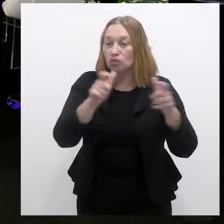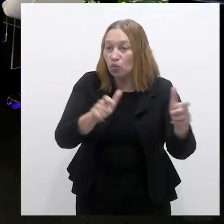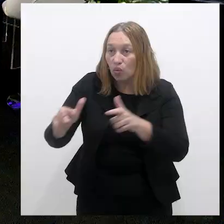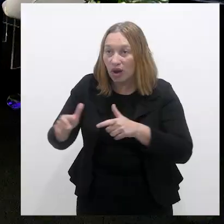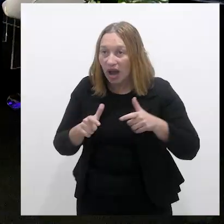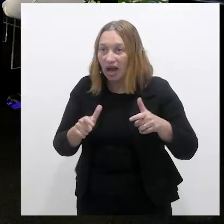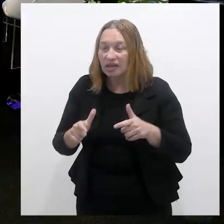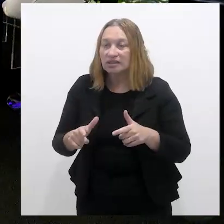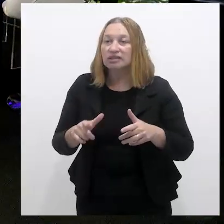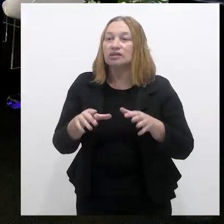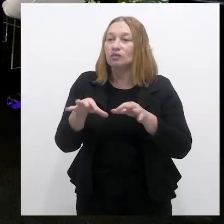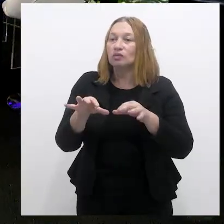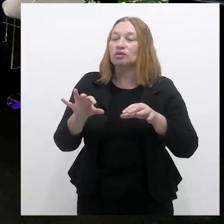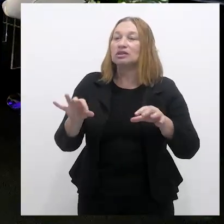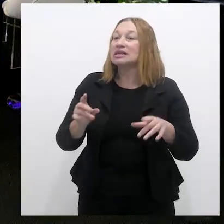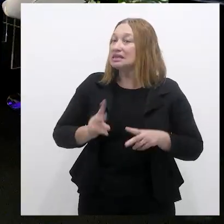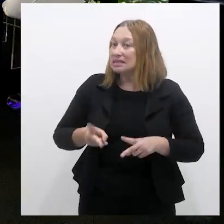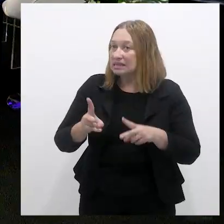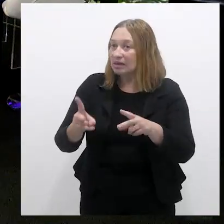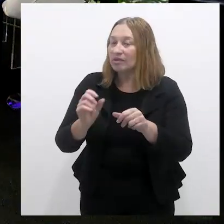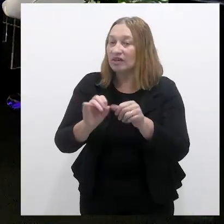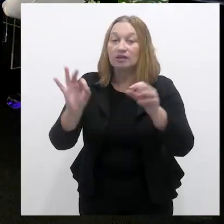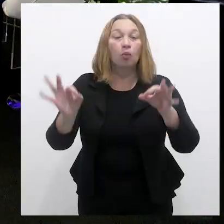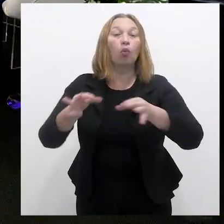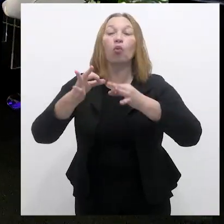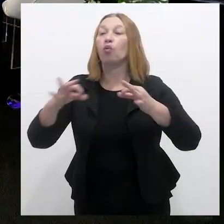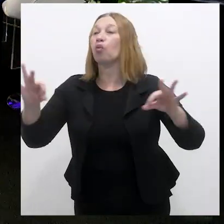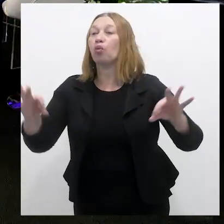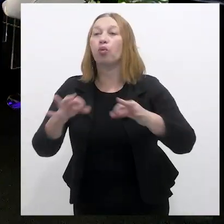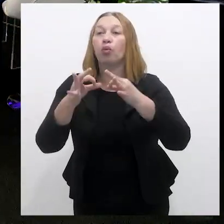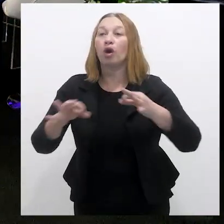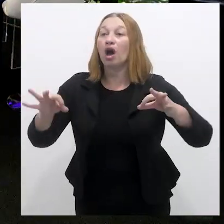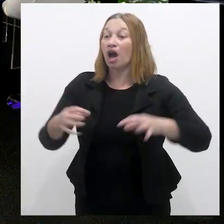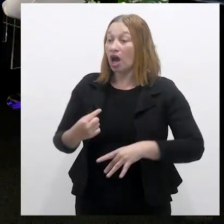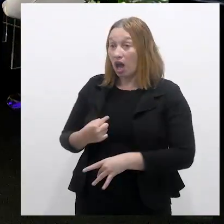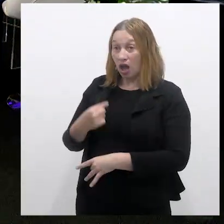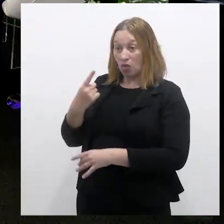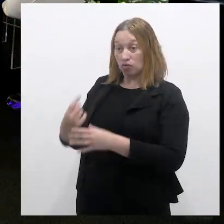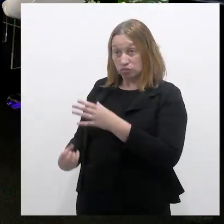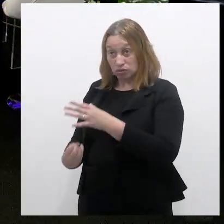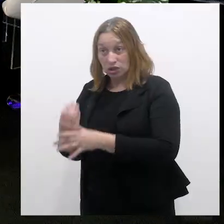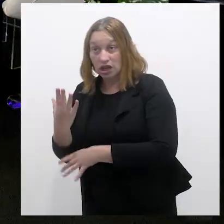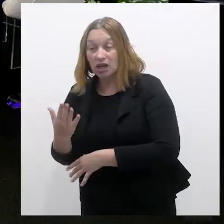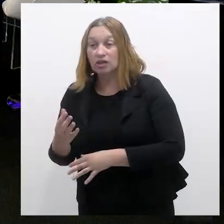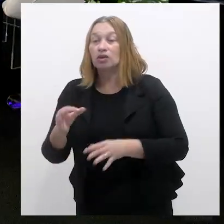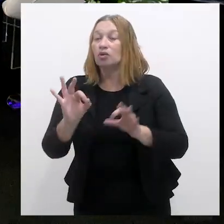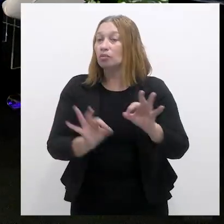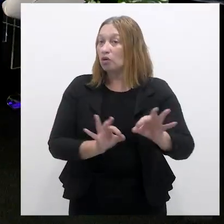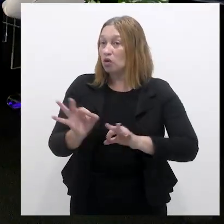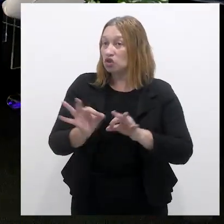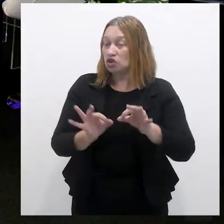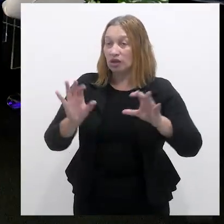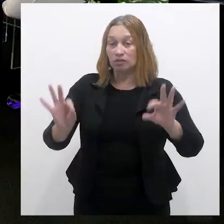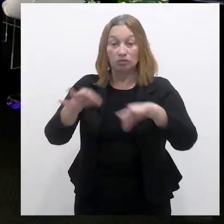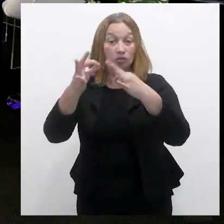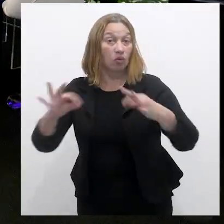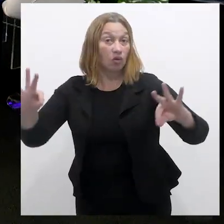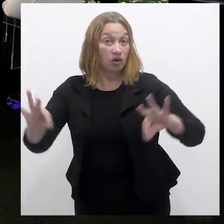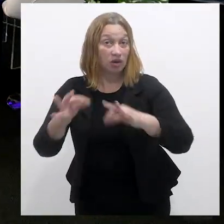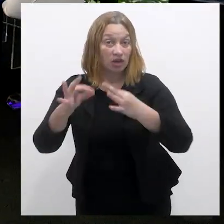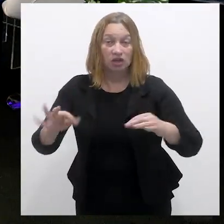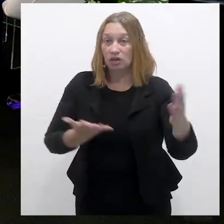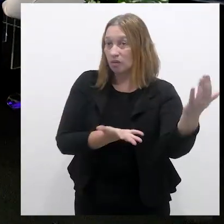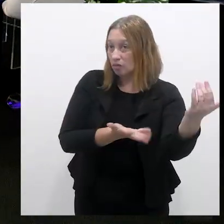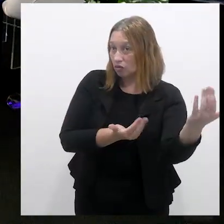nossos concertos regularmente no Teatro Tobias Barreto. Eu fui um dos fundadores do projeto Orquestra